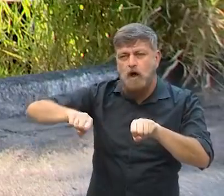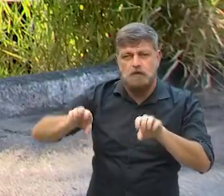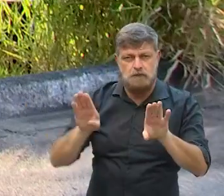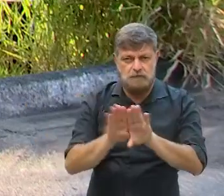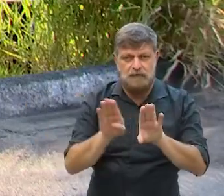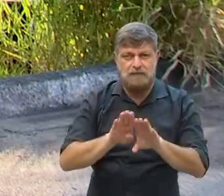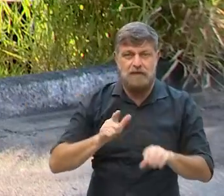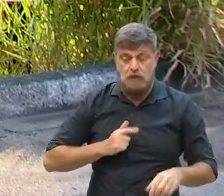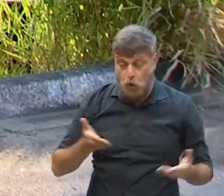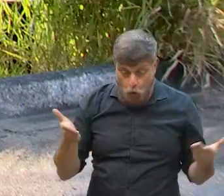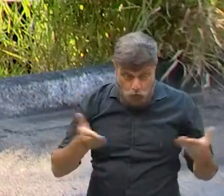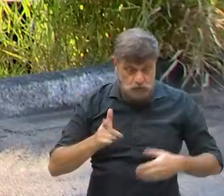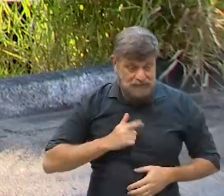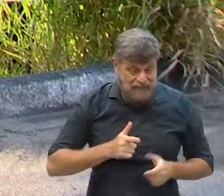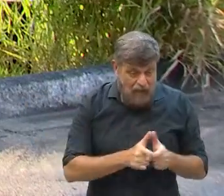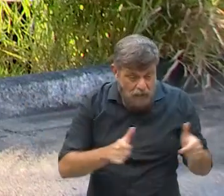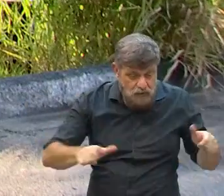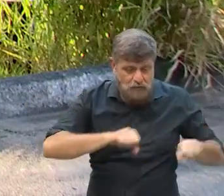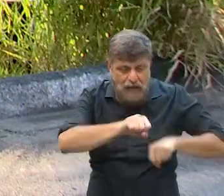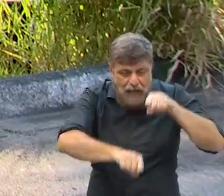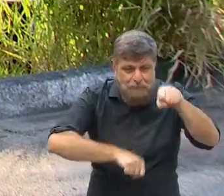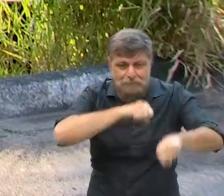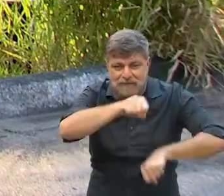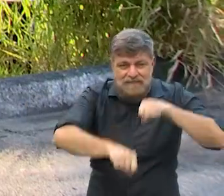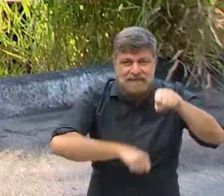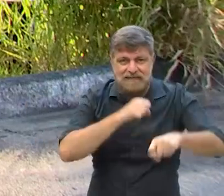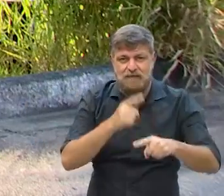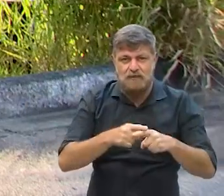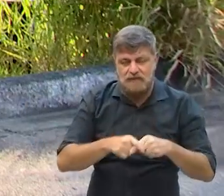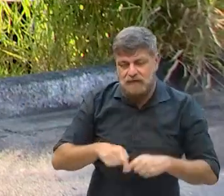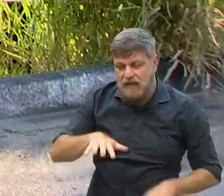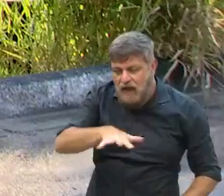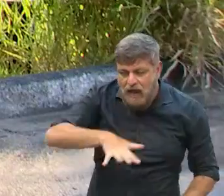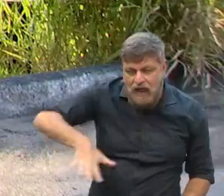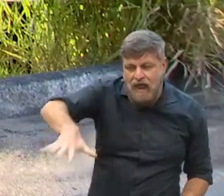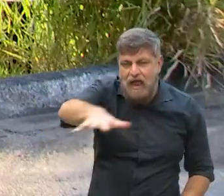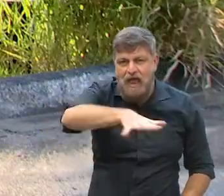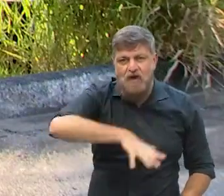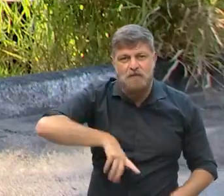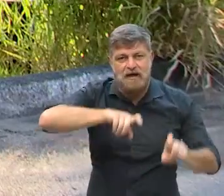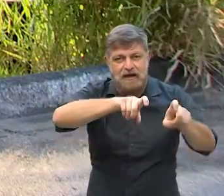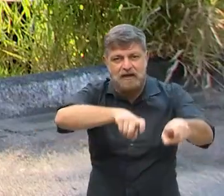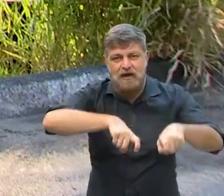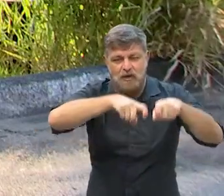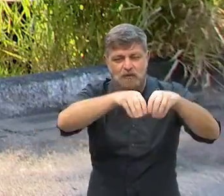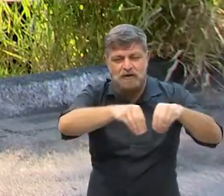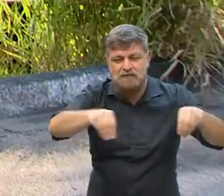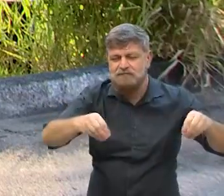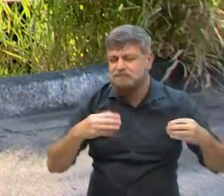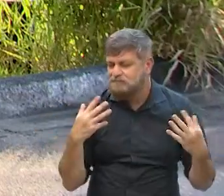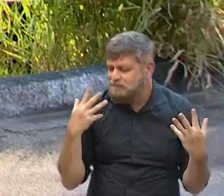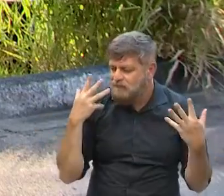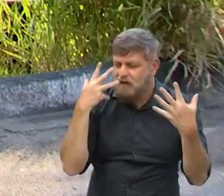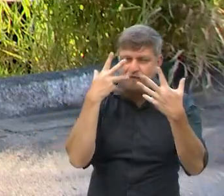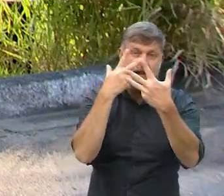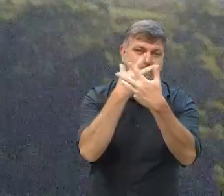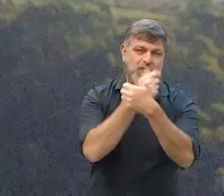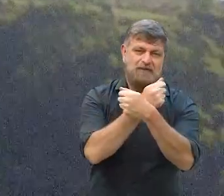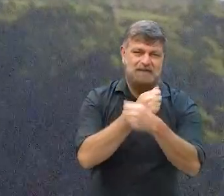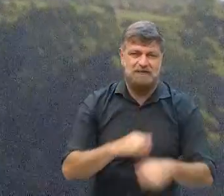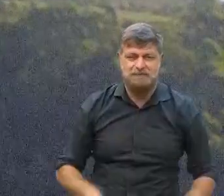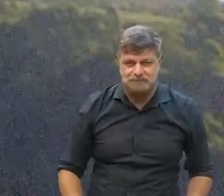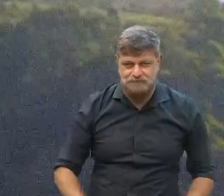muita bicicleta. Então, e eles vêm justamente pela área rural, pela essa parte mais bonita, eu até acho, da